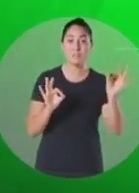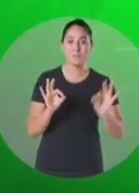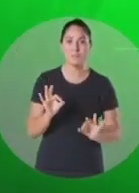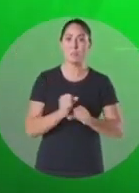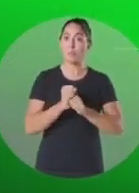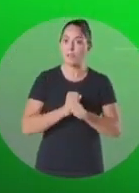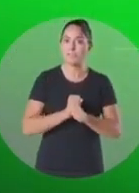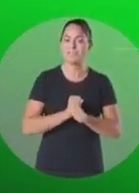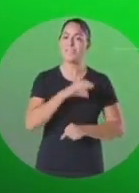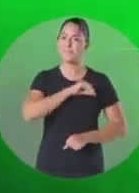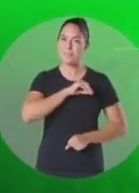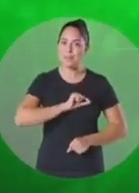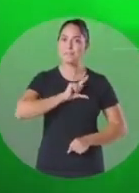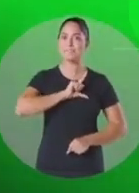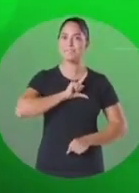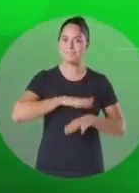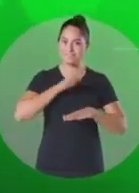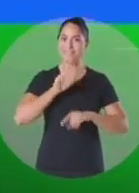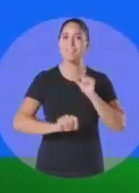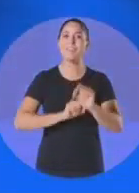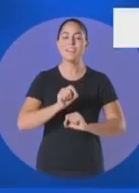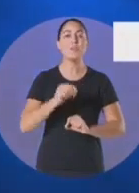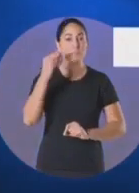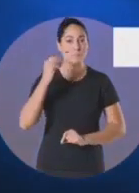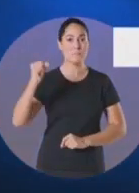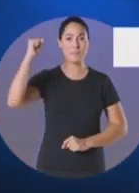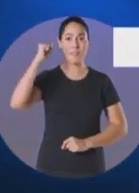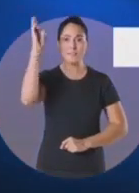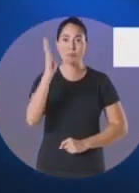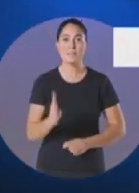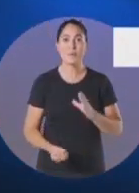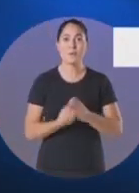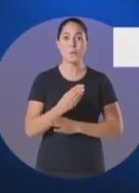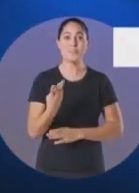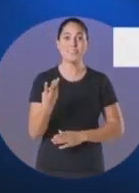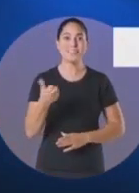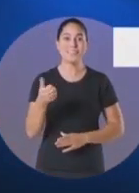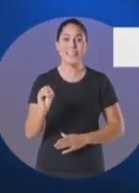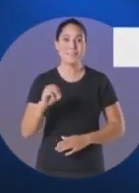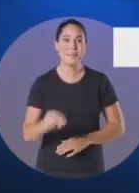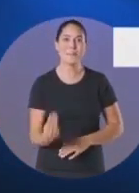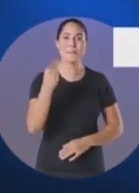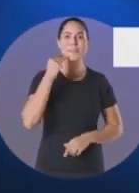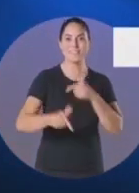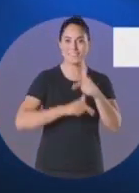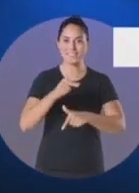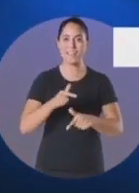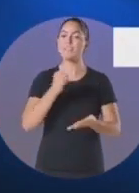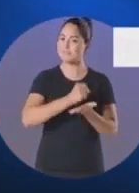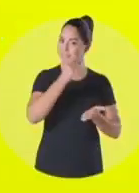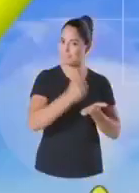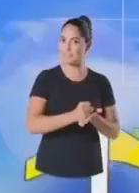menos de 6% ao ano e o salário rendeu mais. Com Meirelles, o Brasil criou 10 milhões de empregos com carteira